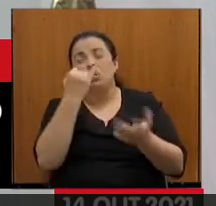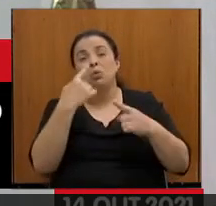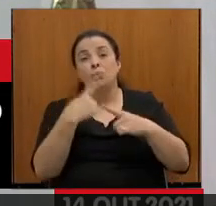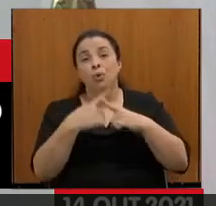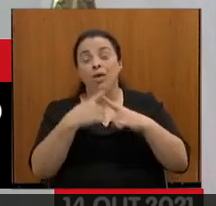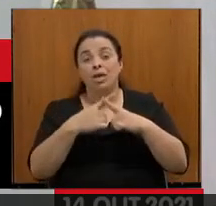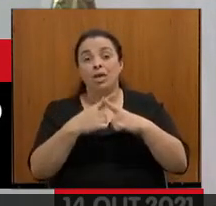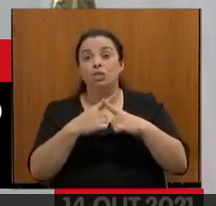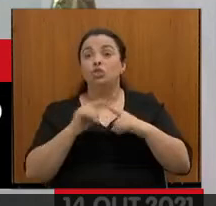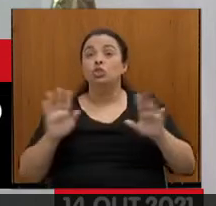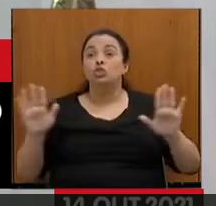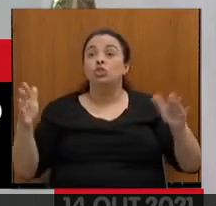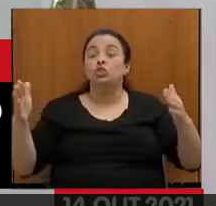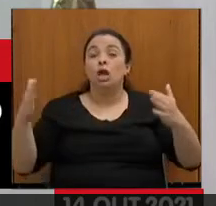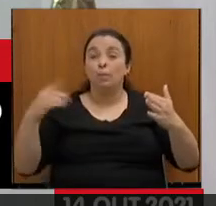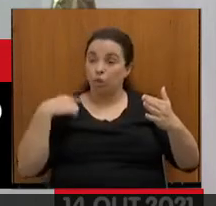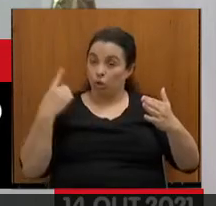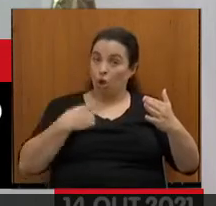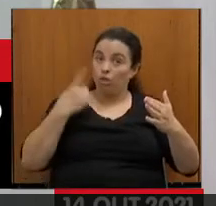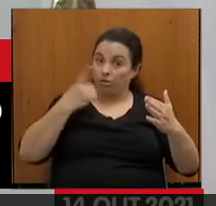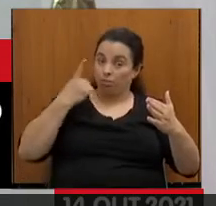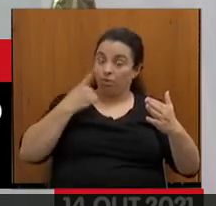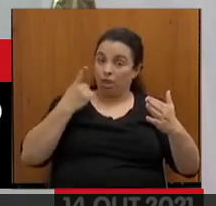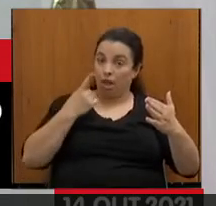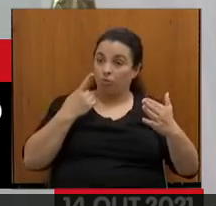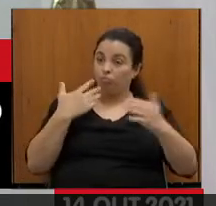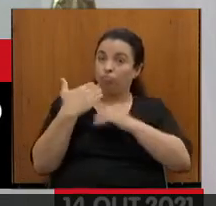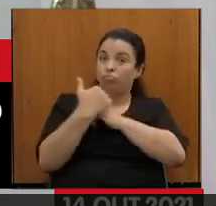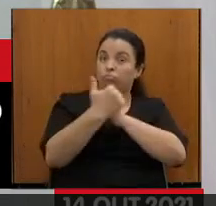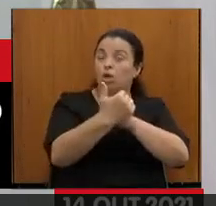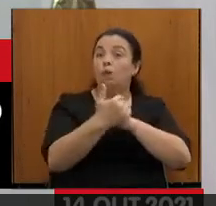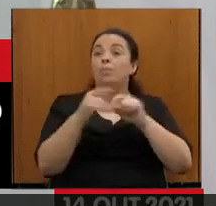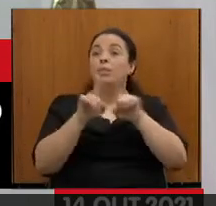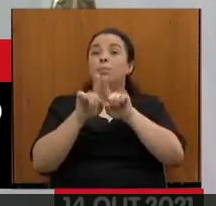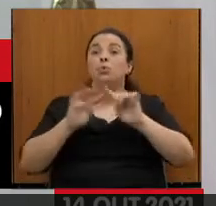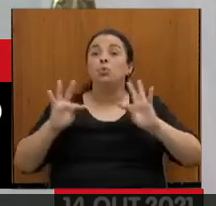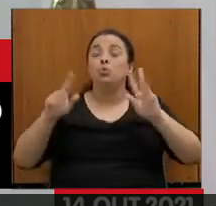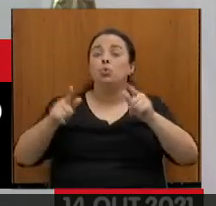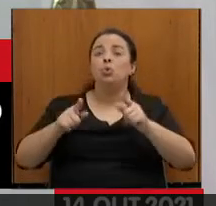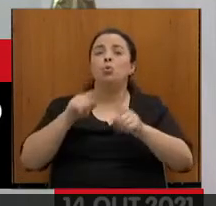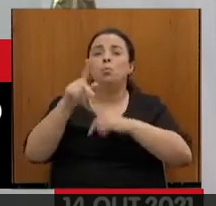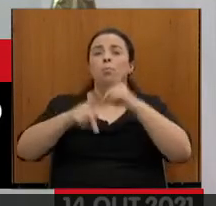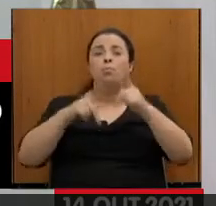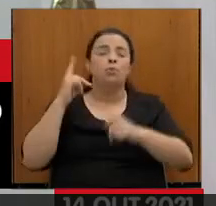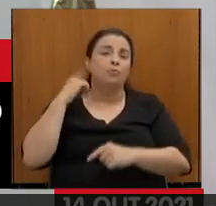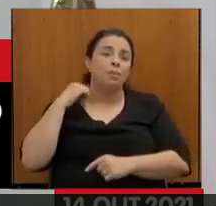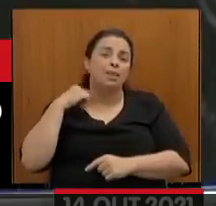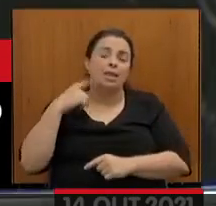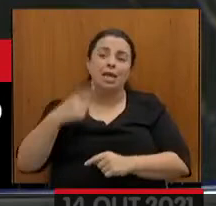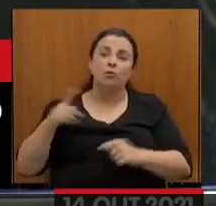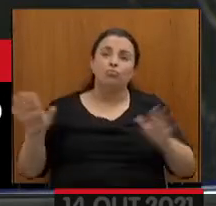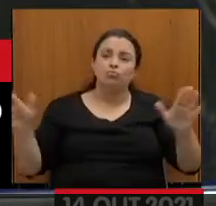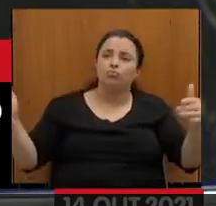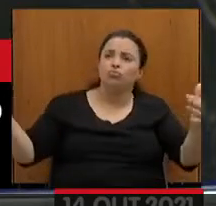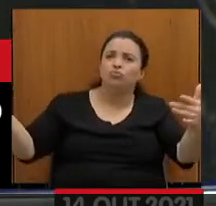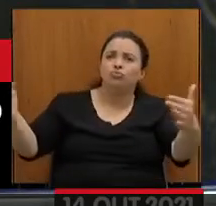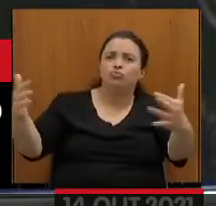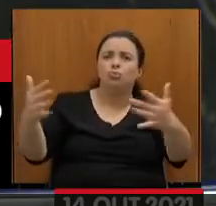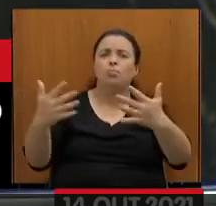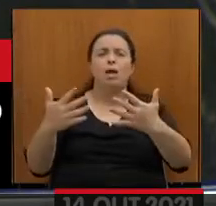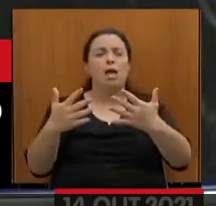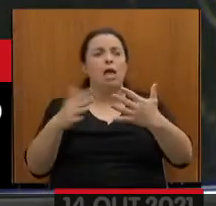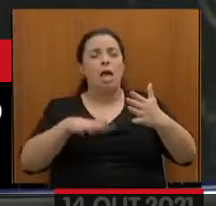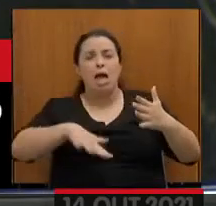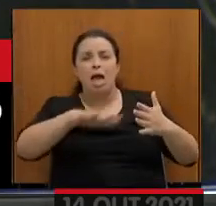deputadas, toda a sociedade mineira em torno dessa temática. Convocar todos os profissionais das áreas da saúde, da assistência social,